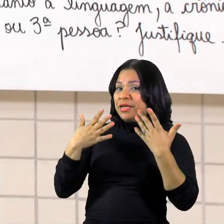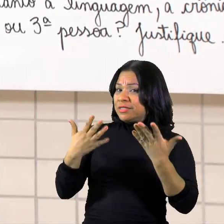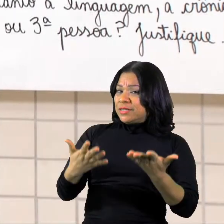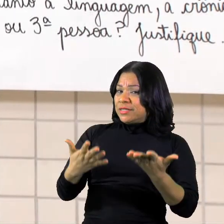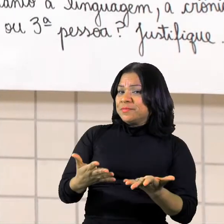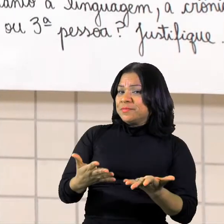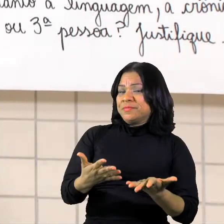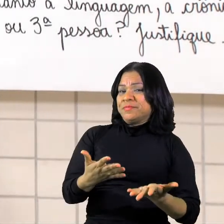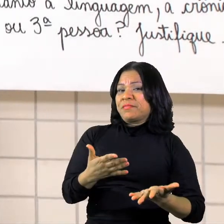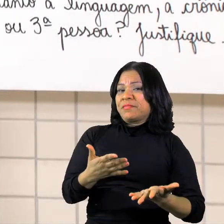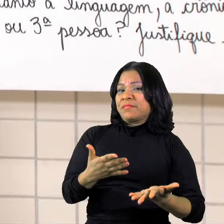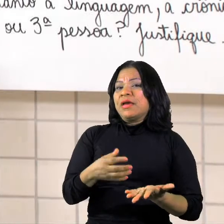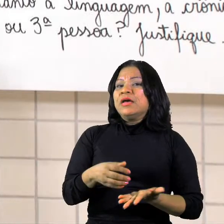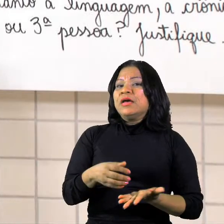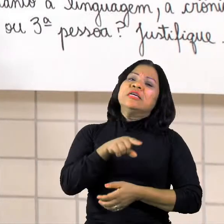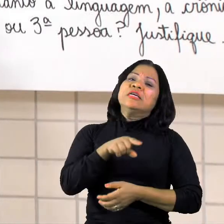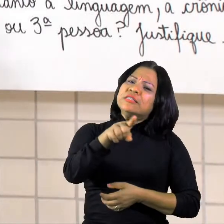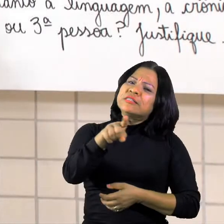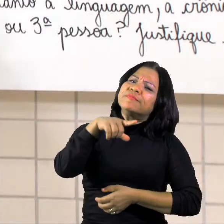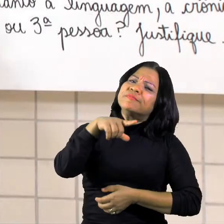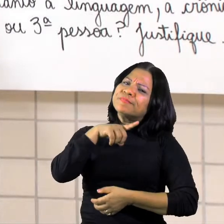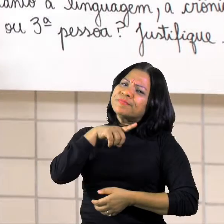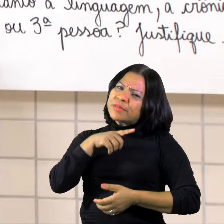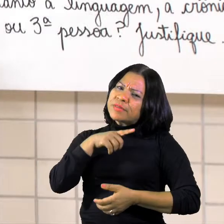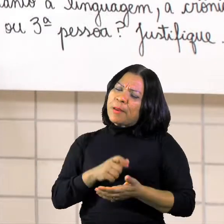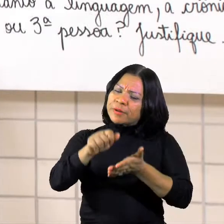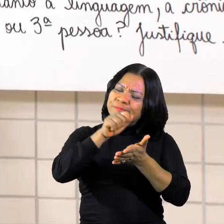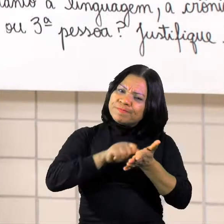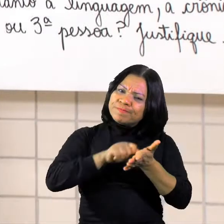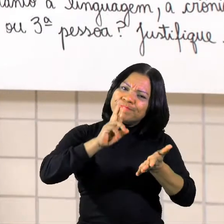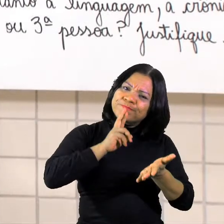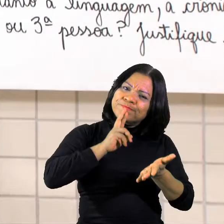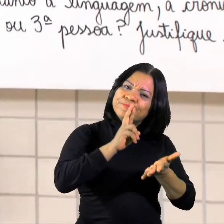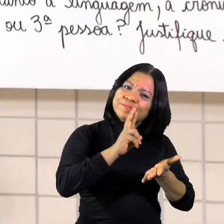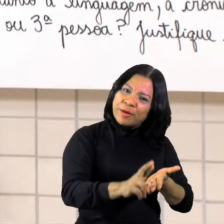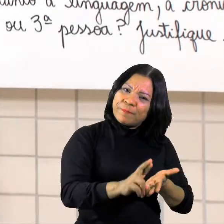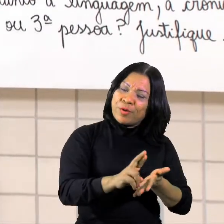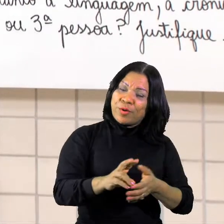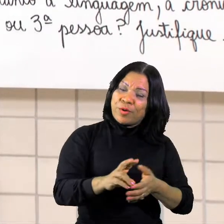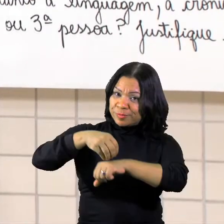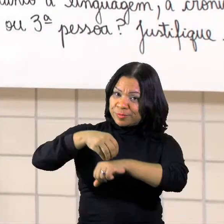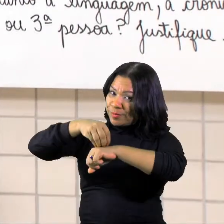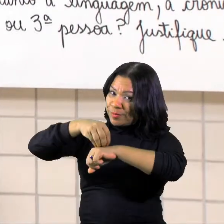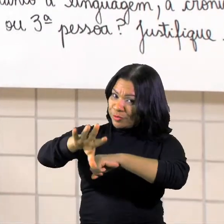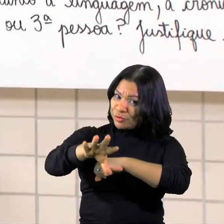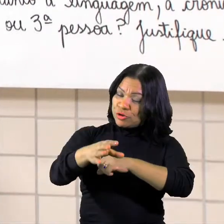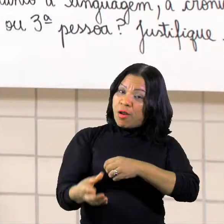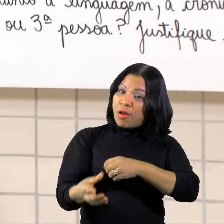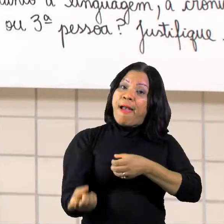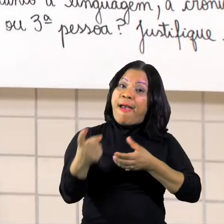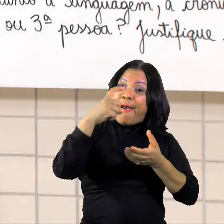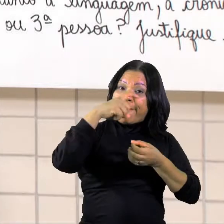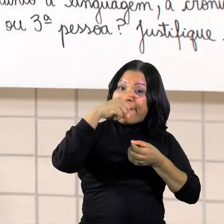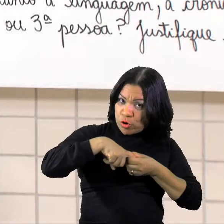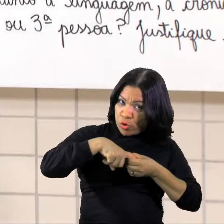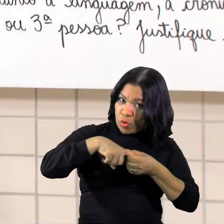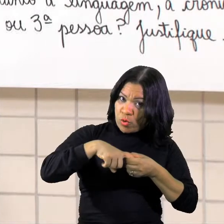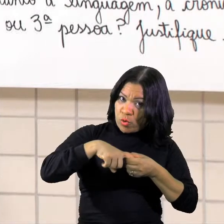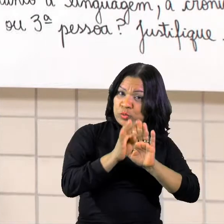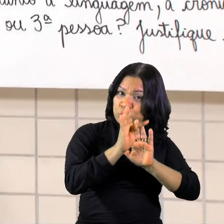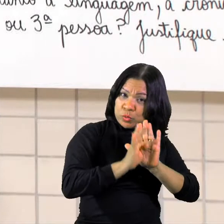responder questões que tem para justificar, vocês têm que ter, fica aqui a dica, vocês voltem no texto e olhem